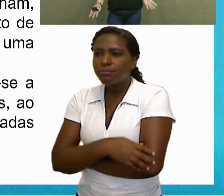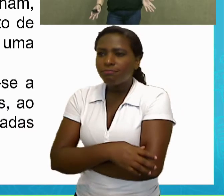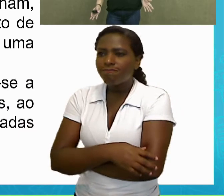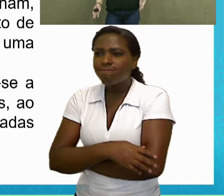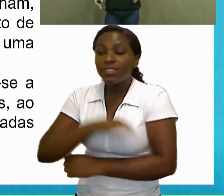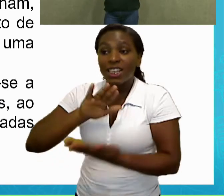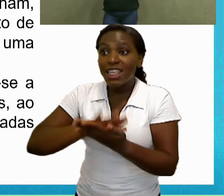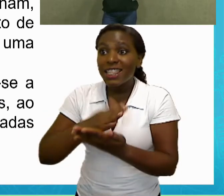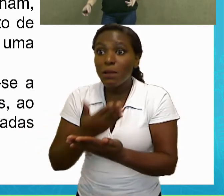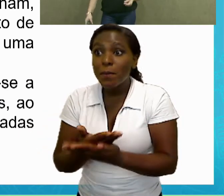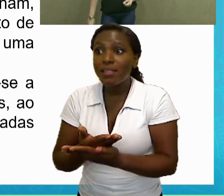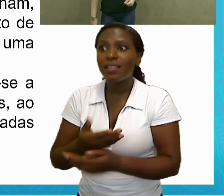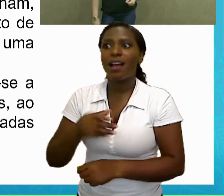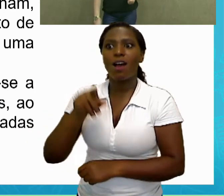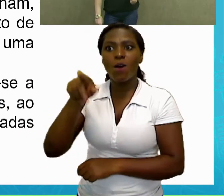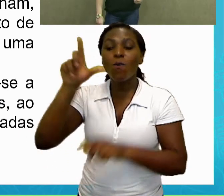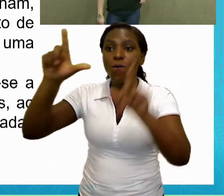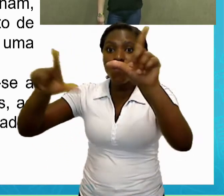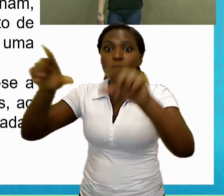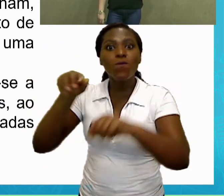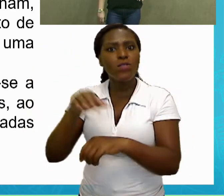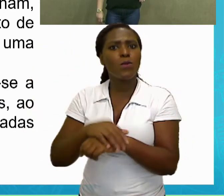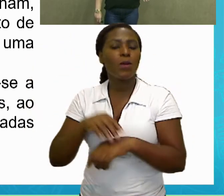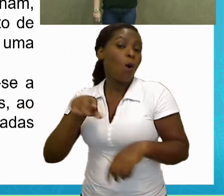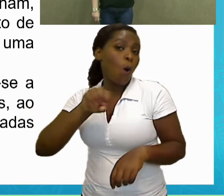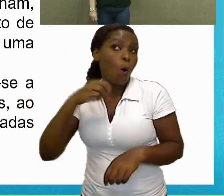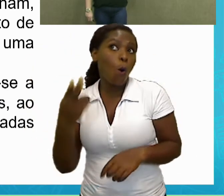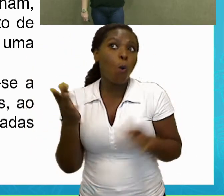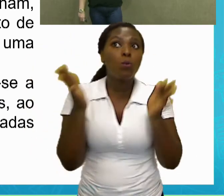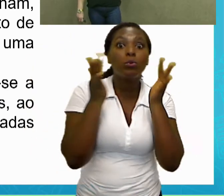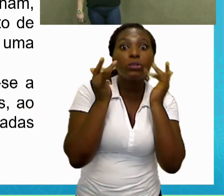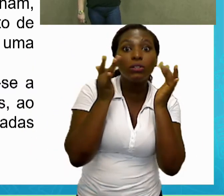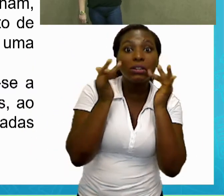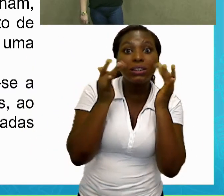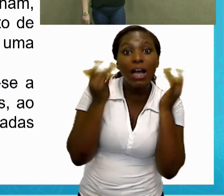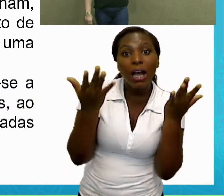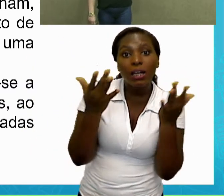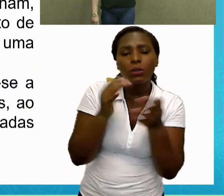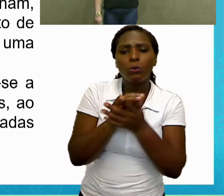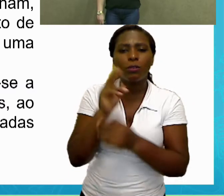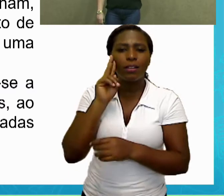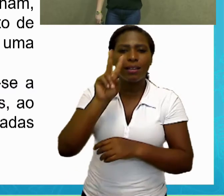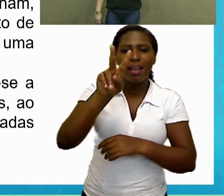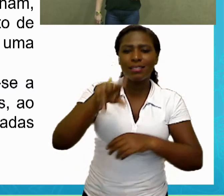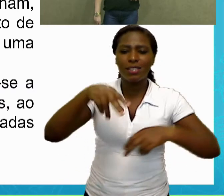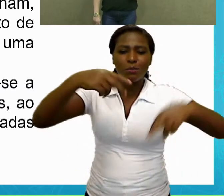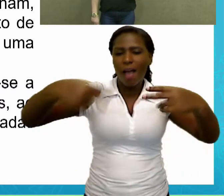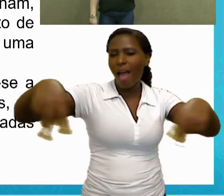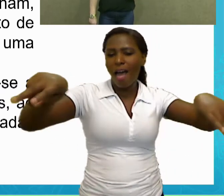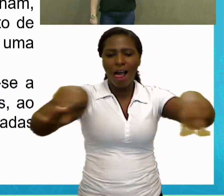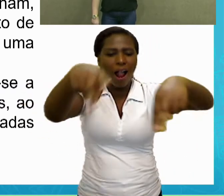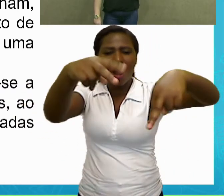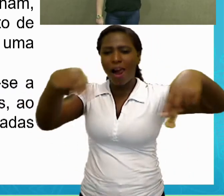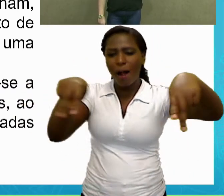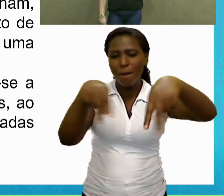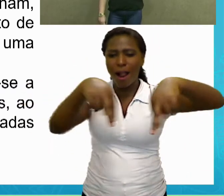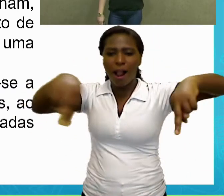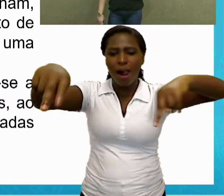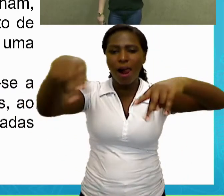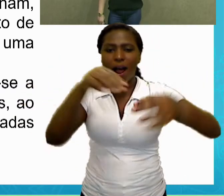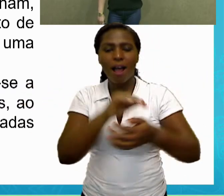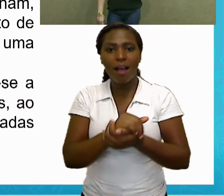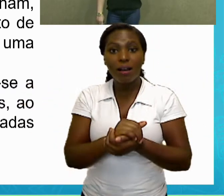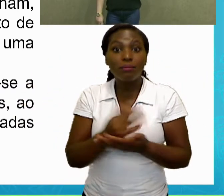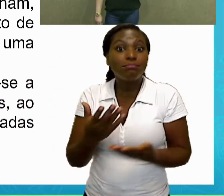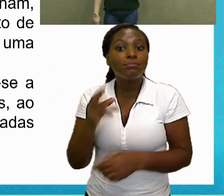e assim por diante. Interpretação não se baseia apenas ao texto, refere-se